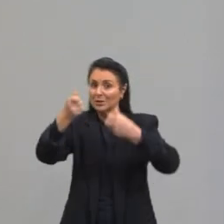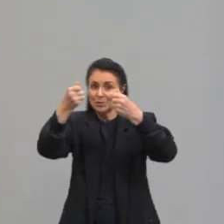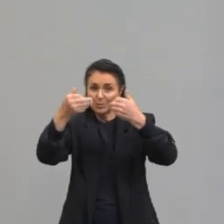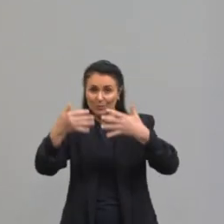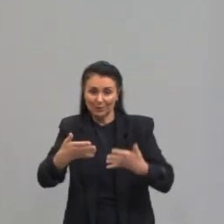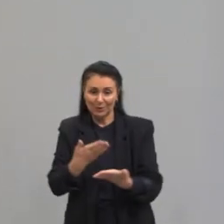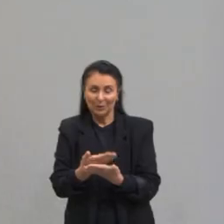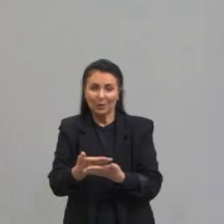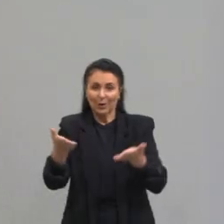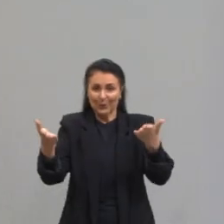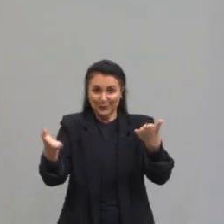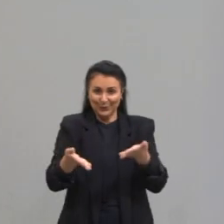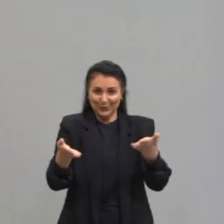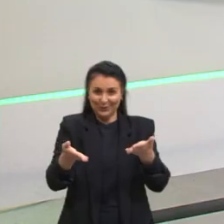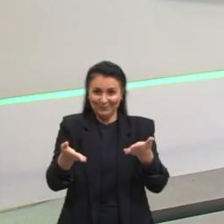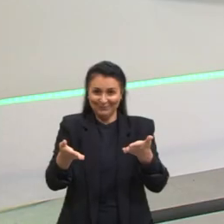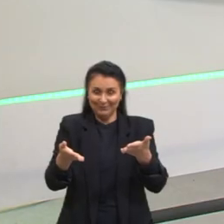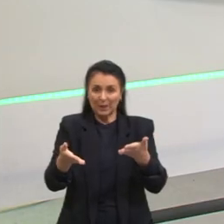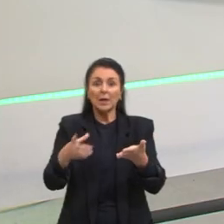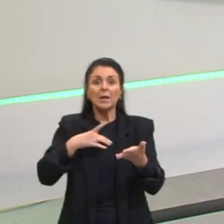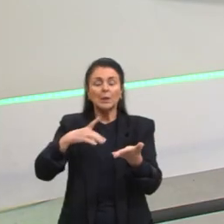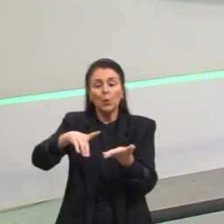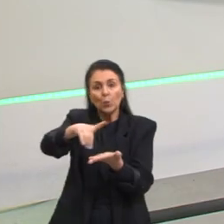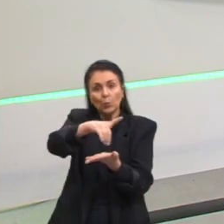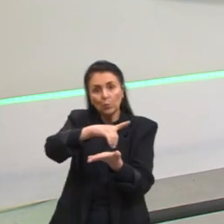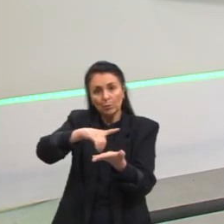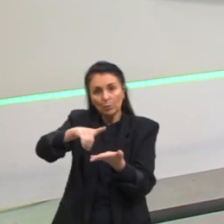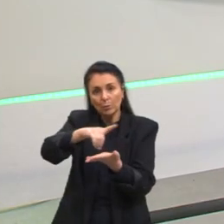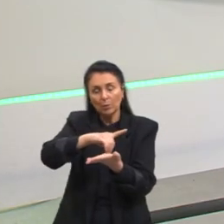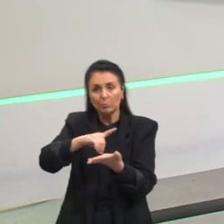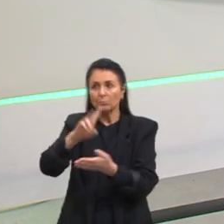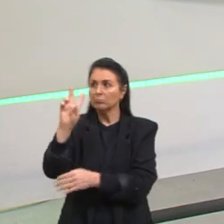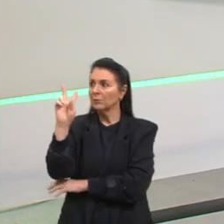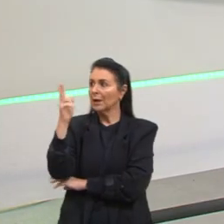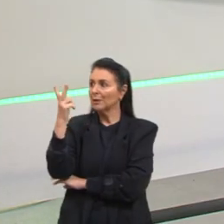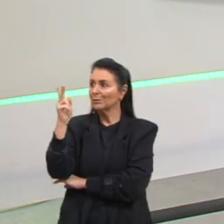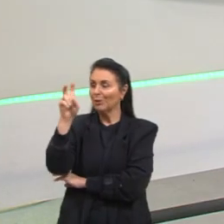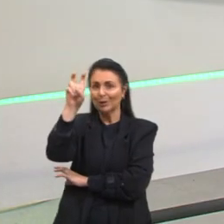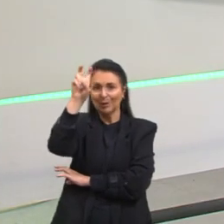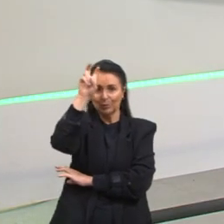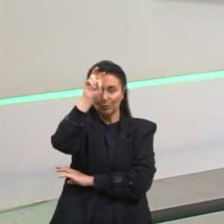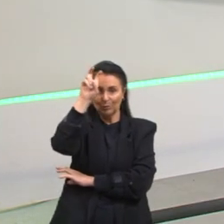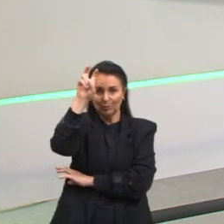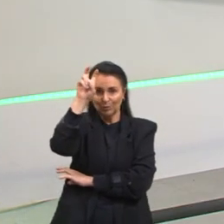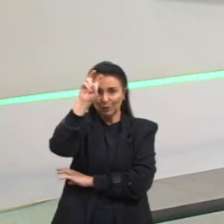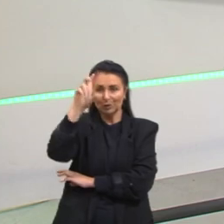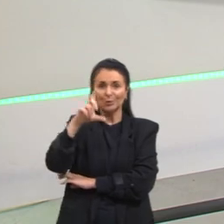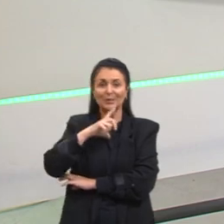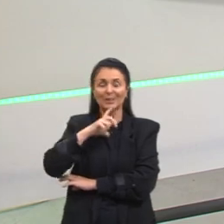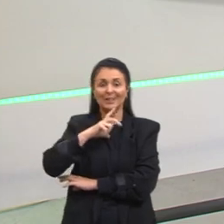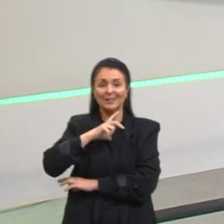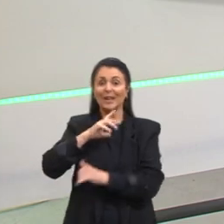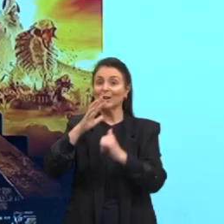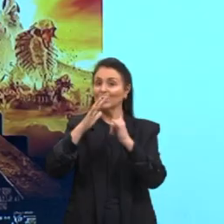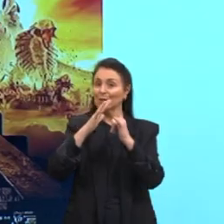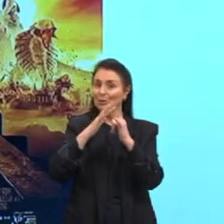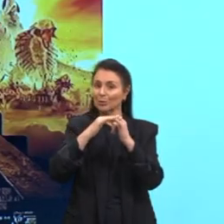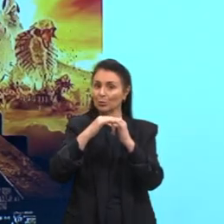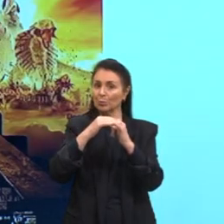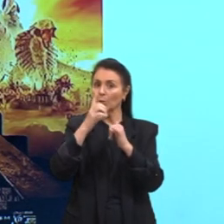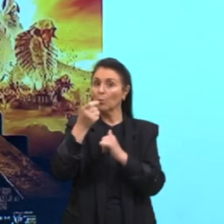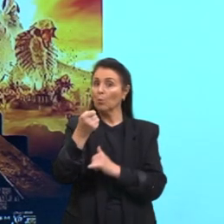na aula de hoje e esse documentário a história do Egito que tá disponível lá no YouTube Um documentário